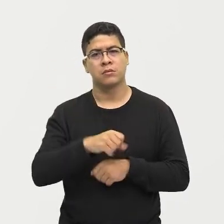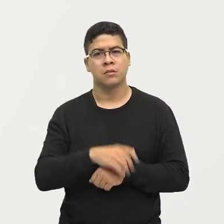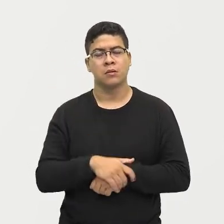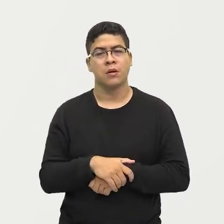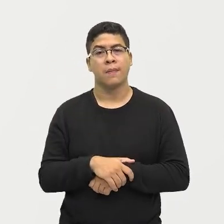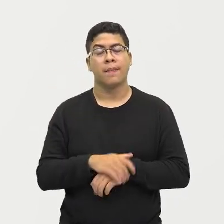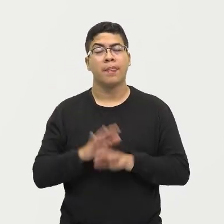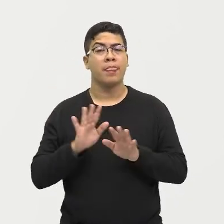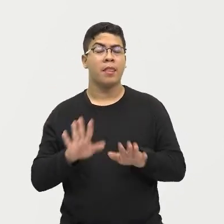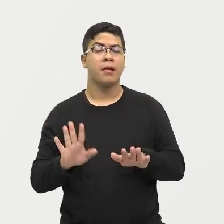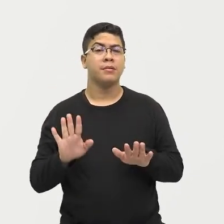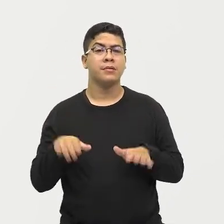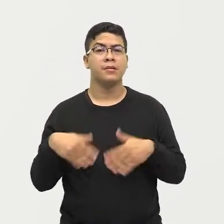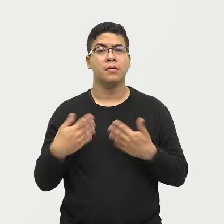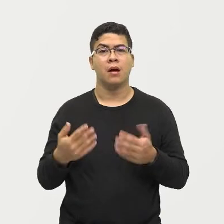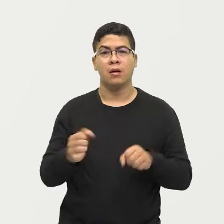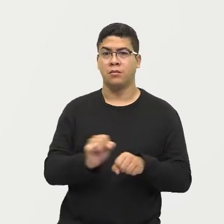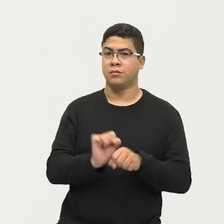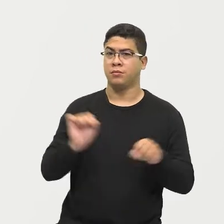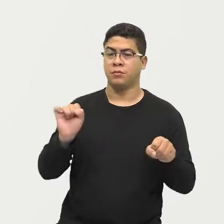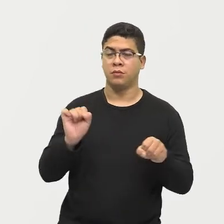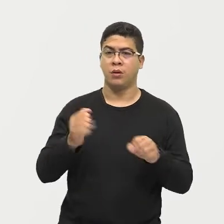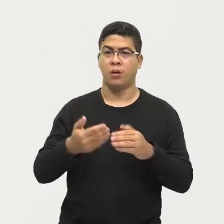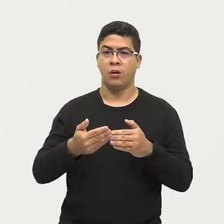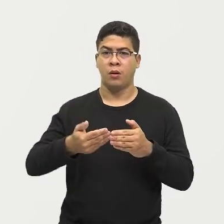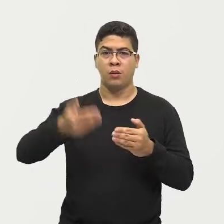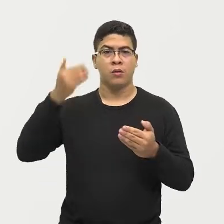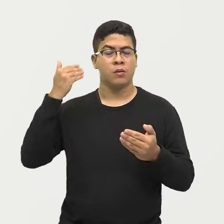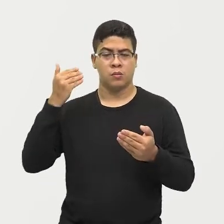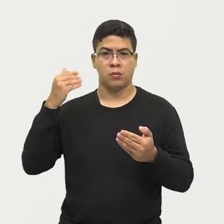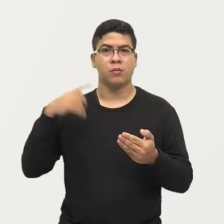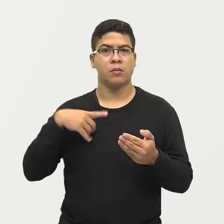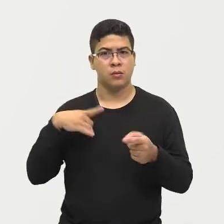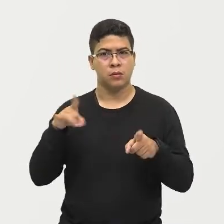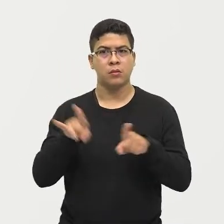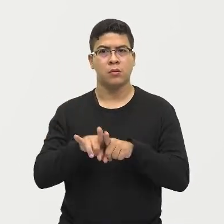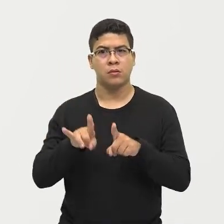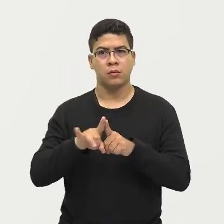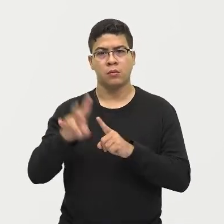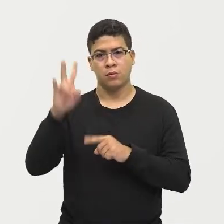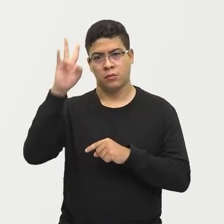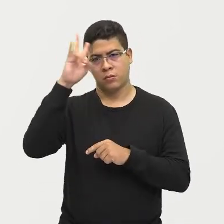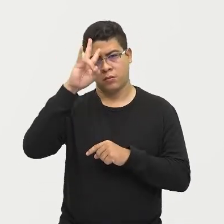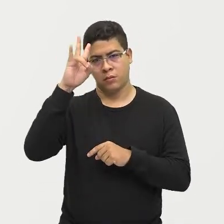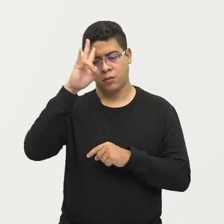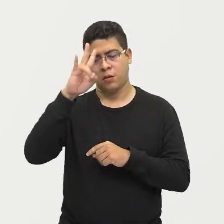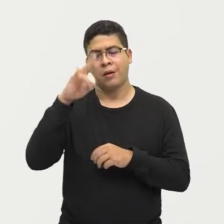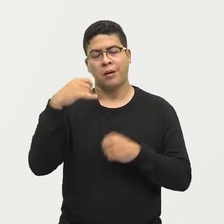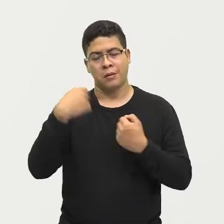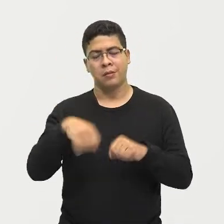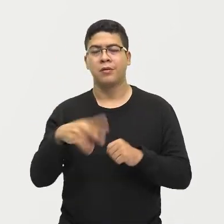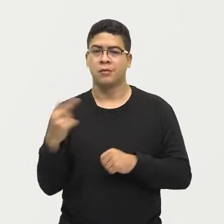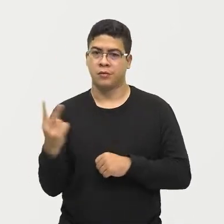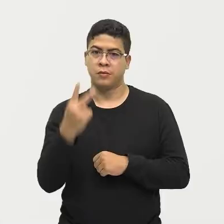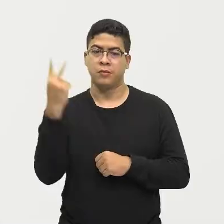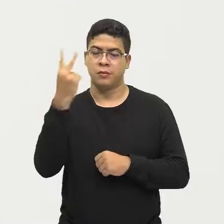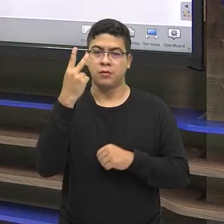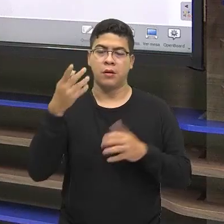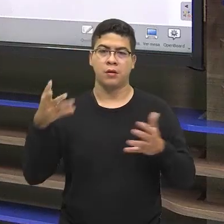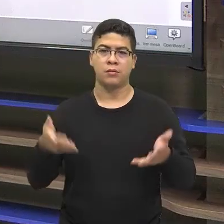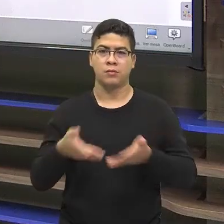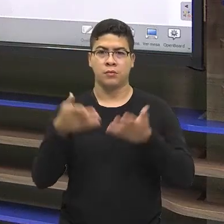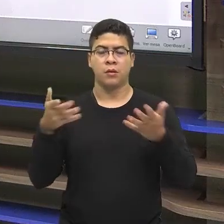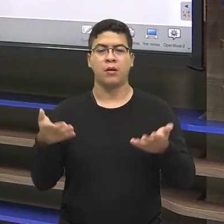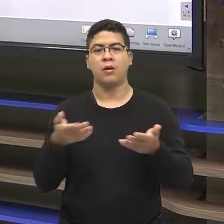apesar de ele romper com o passado, ele ao mesmo tempo ele também valorizava o passado,